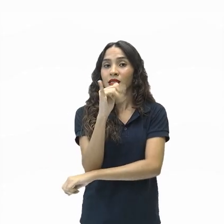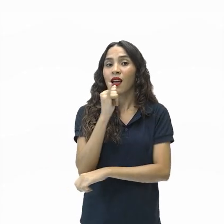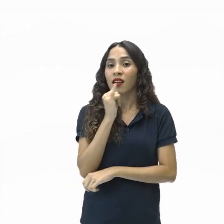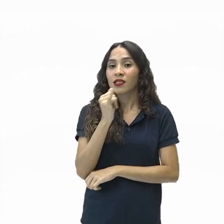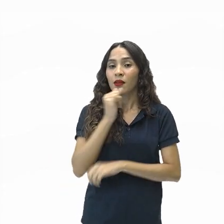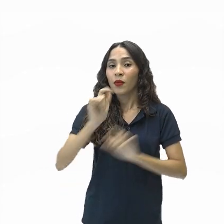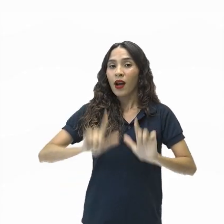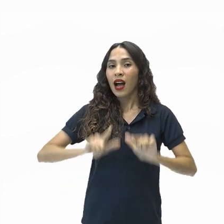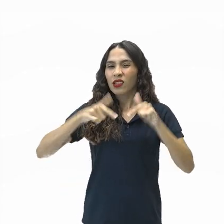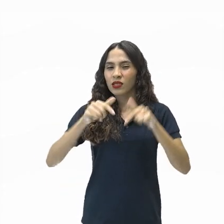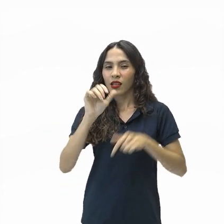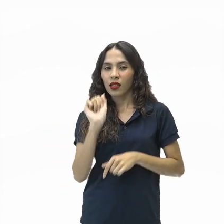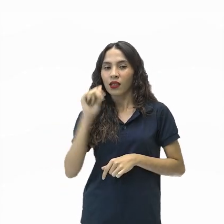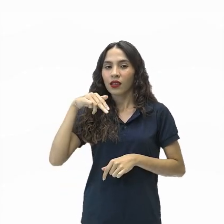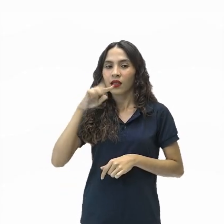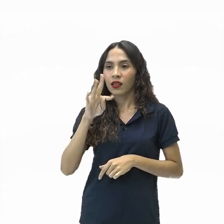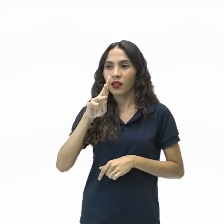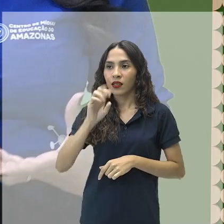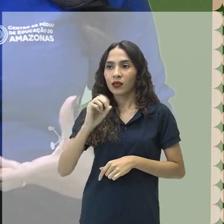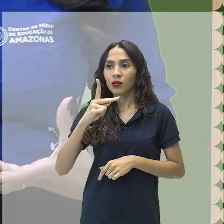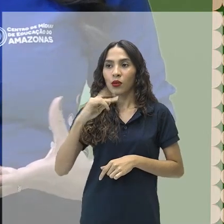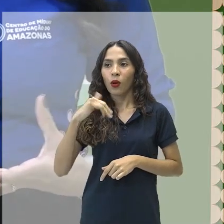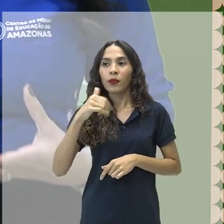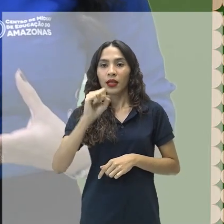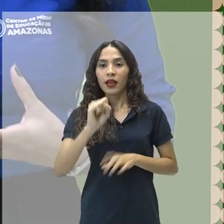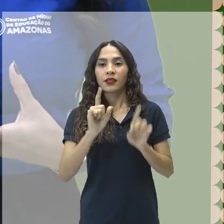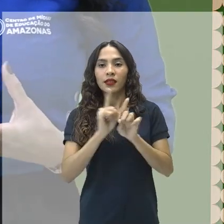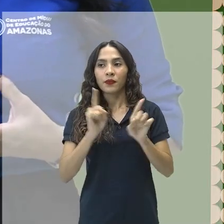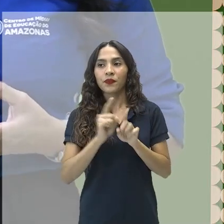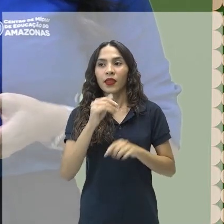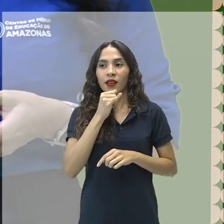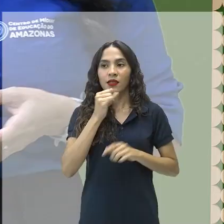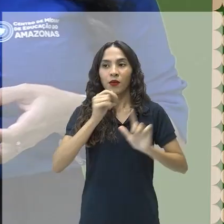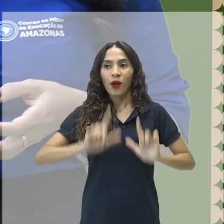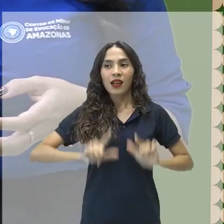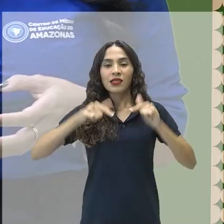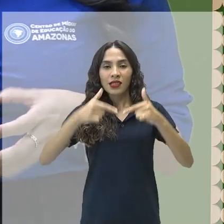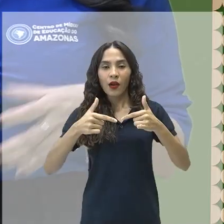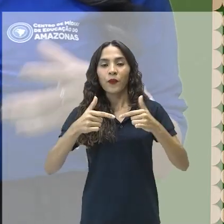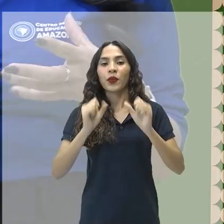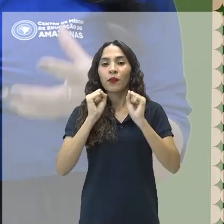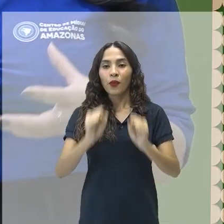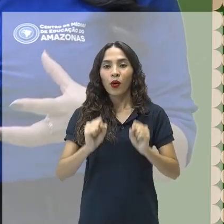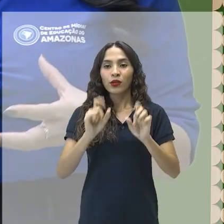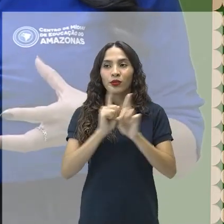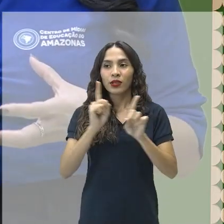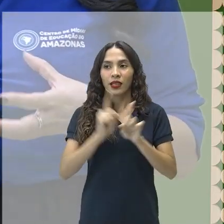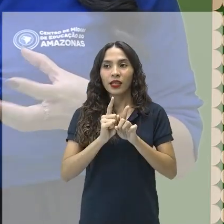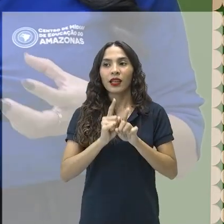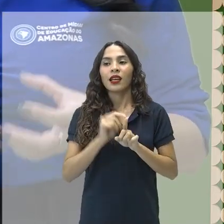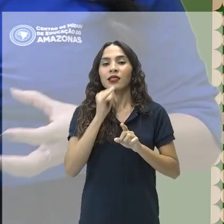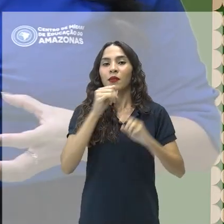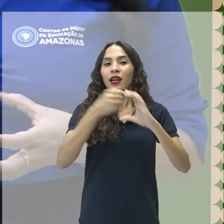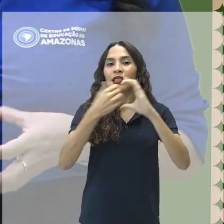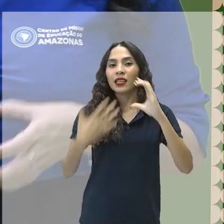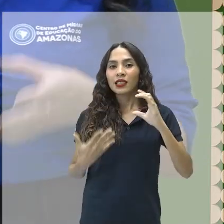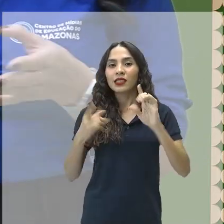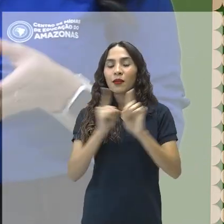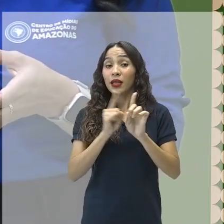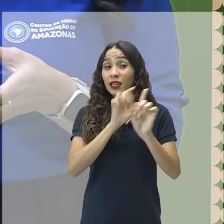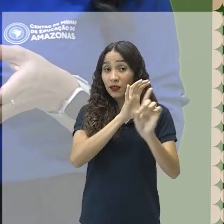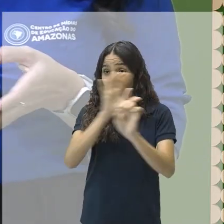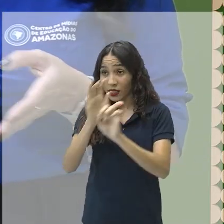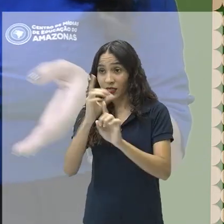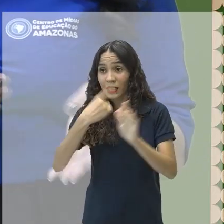fala de ações antrópicas, a gente está falando da ação do homem. Né? E essa ação ela pode ter um aspecto ali, um impacto,